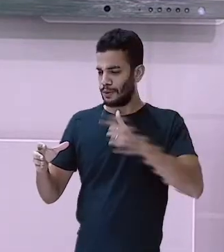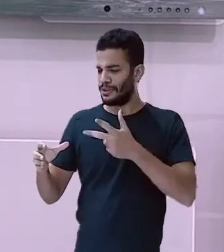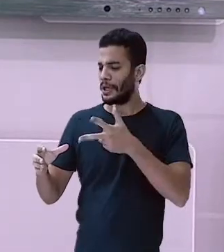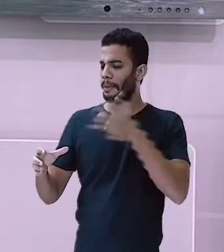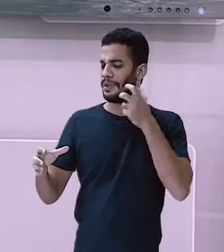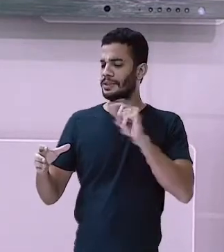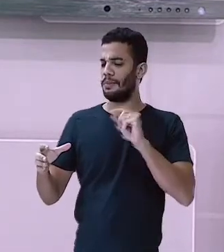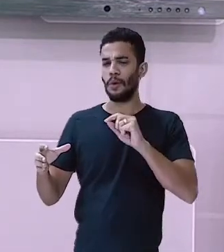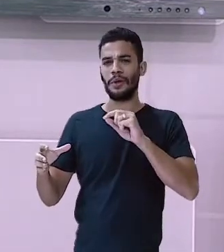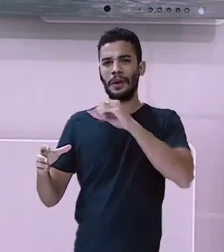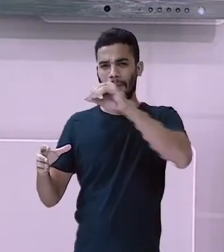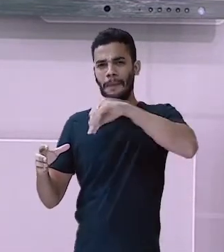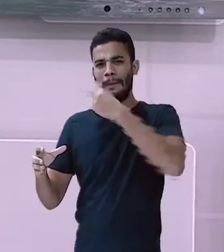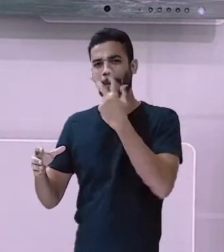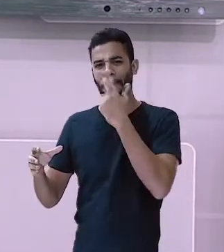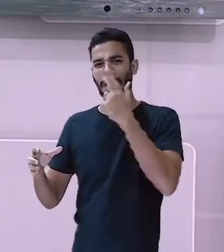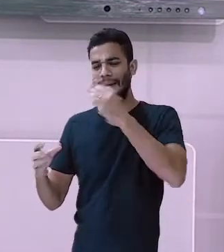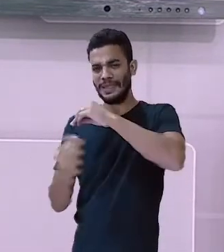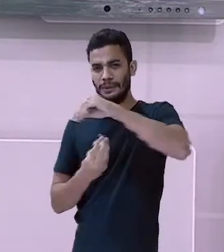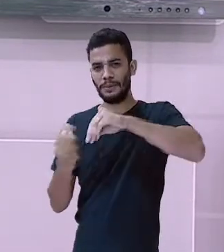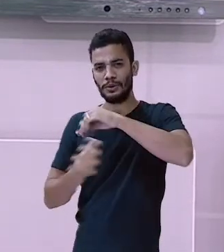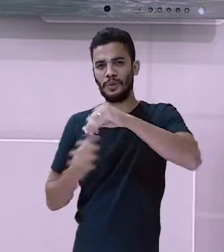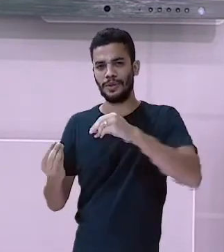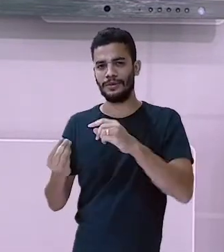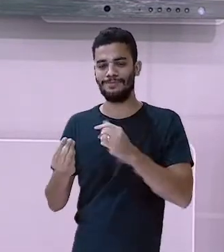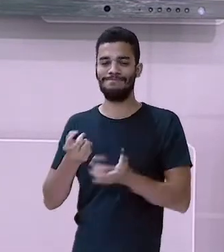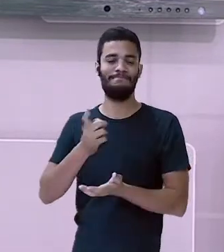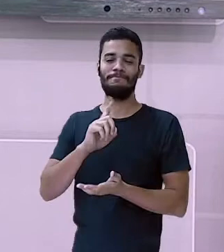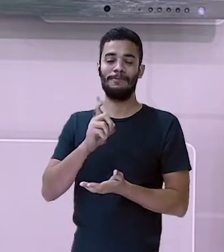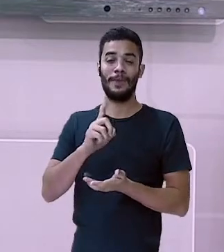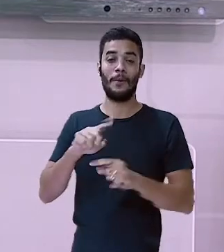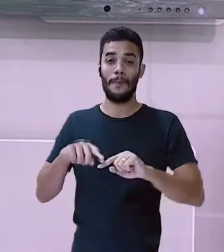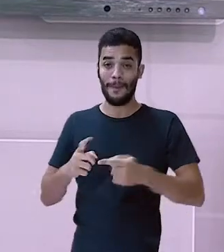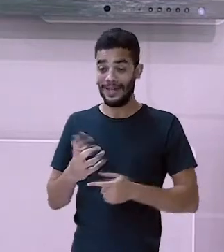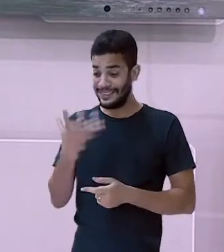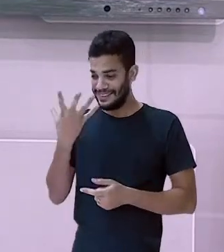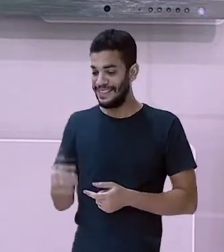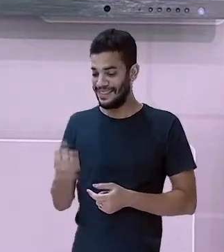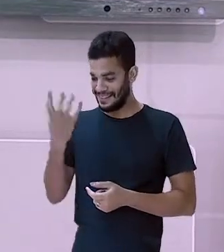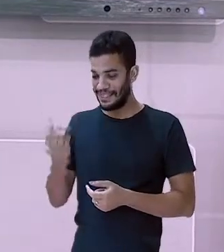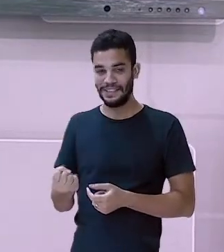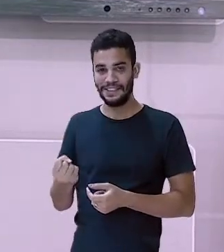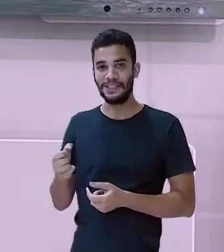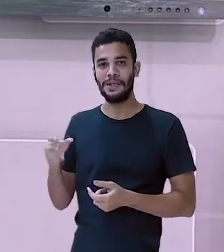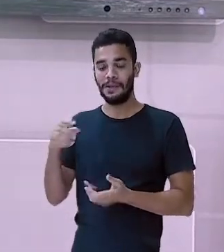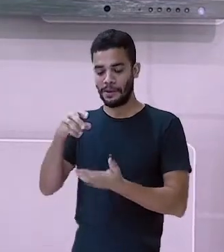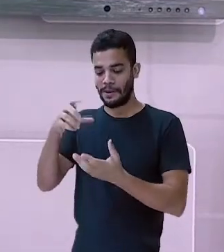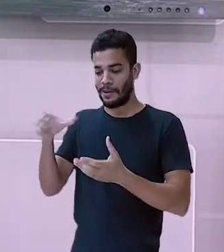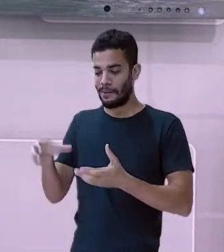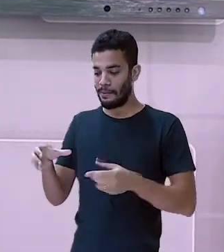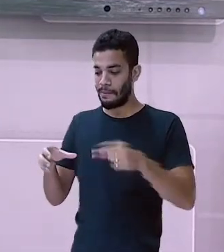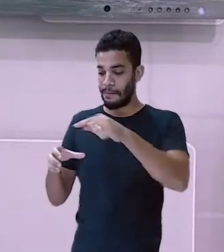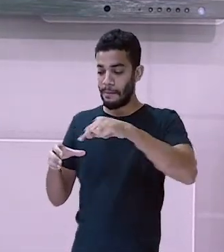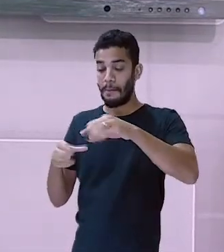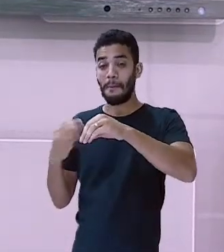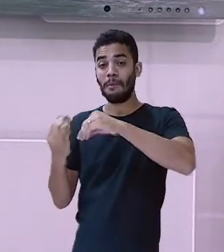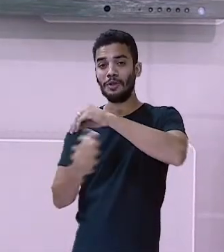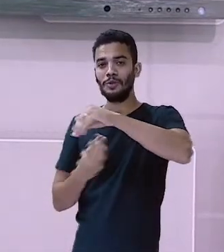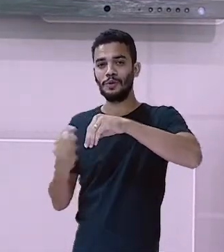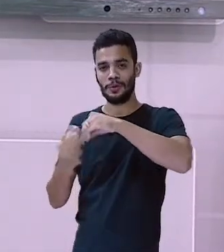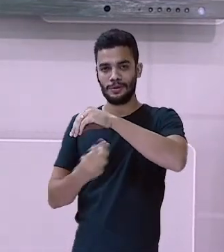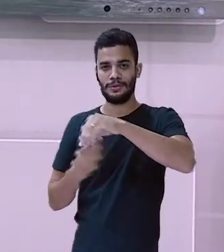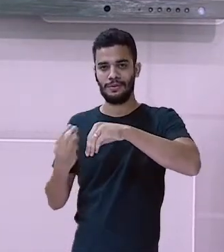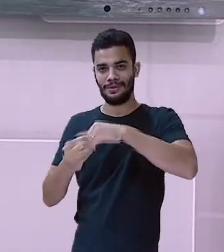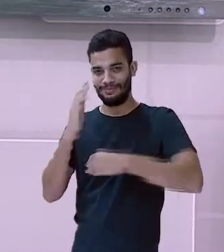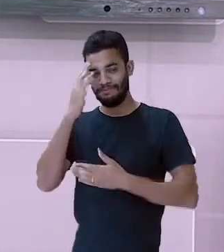perceber que é uma mistura, mas é uma mistura. Tem água, tem lipídio, tem sais minerais, então